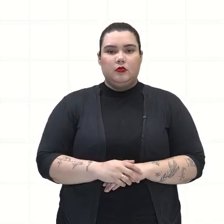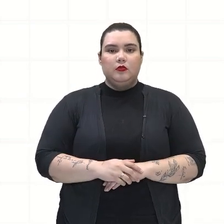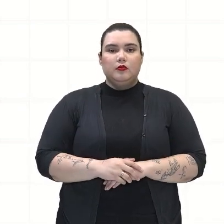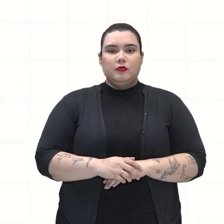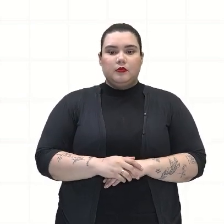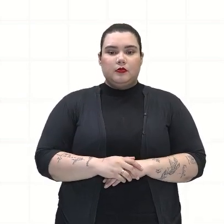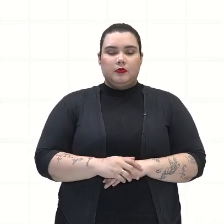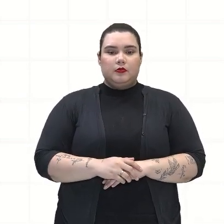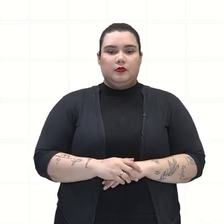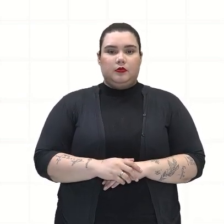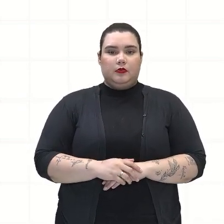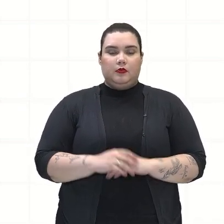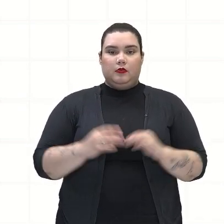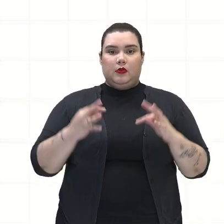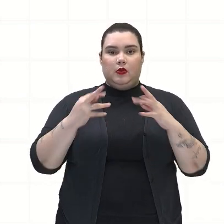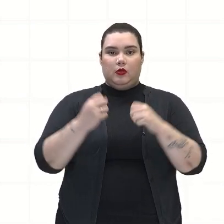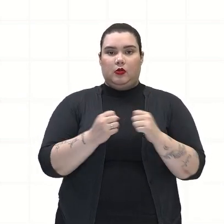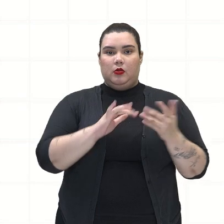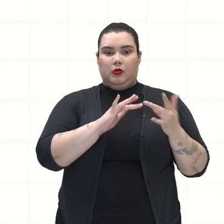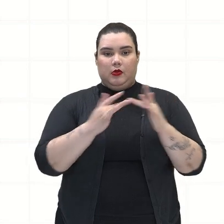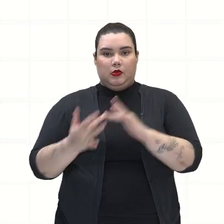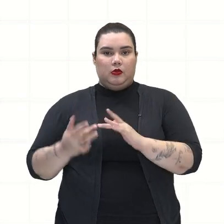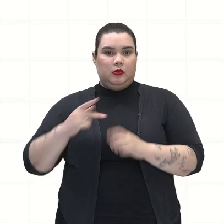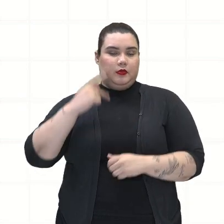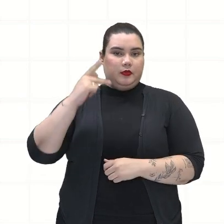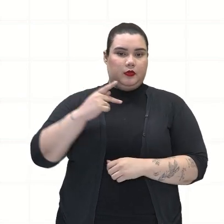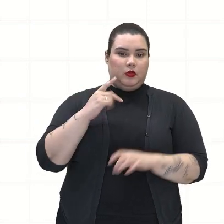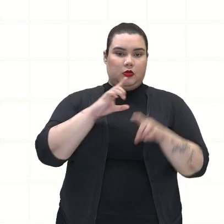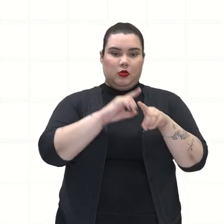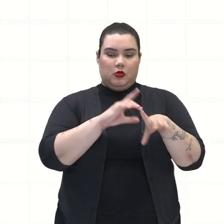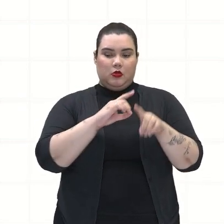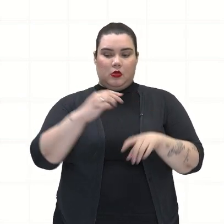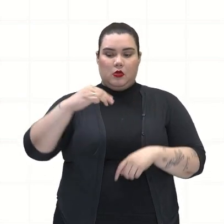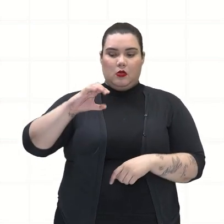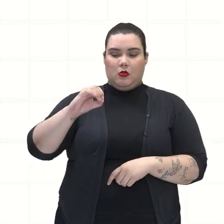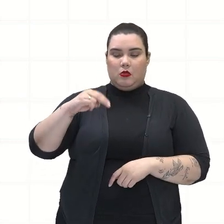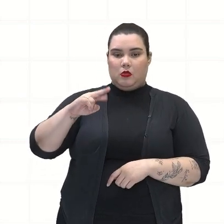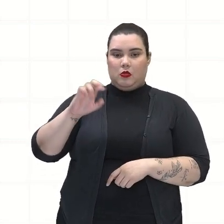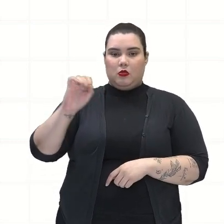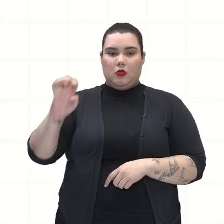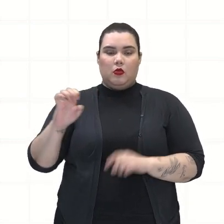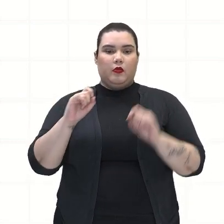essa, né, esse contexto político da doutrina Monroe, que era o quê?